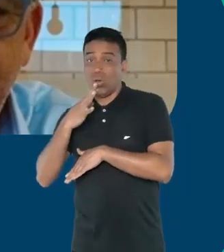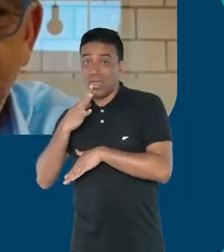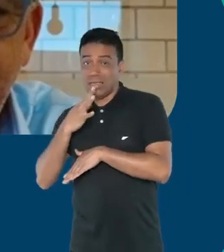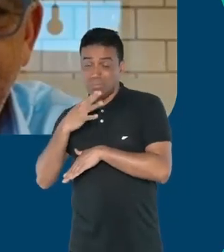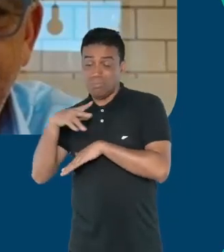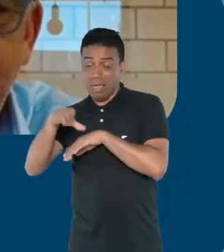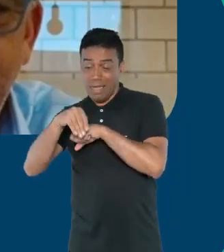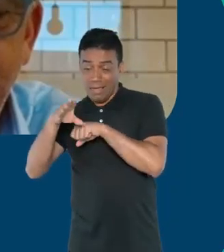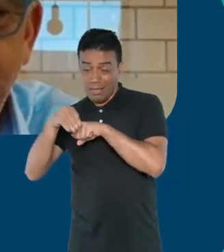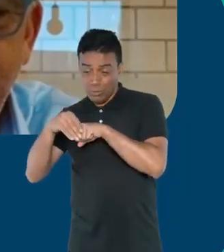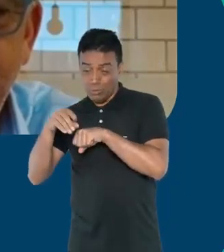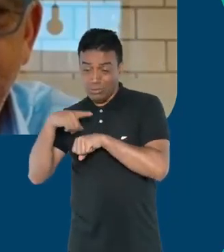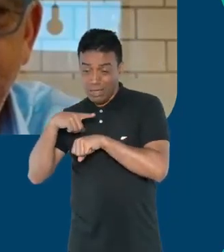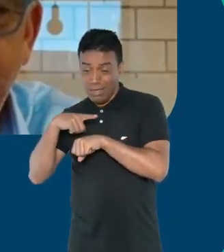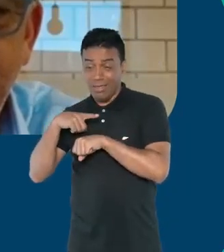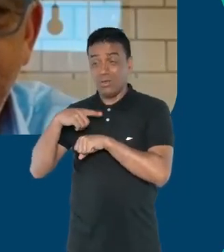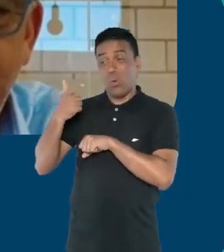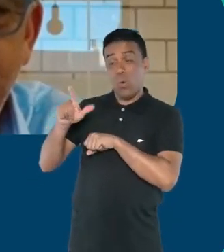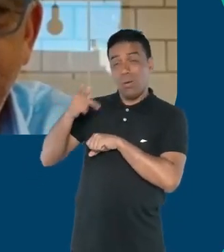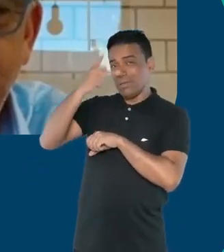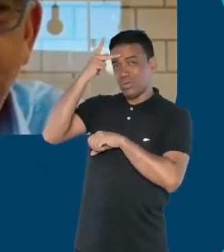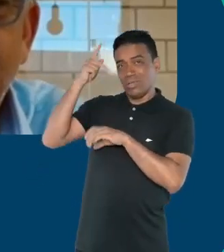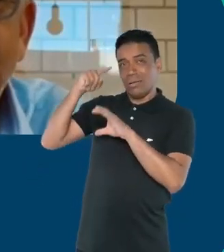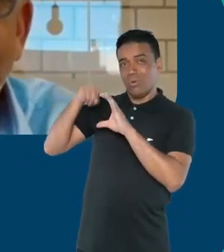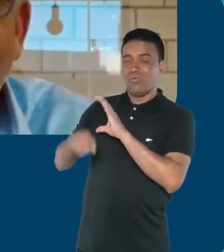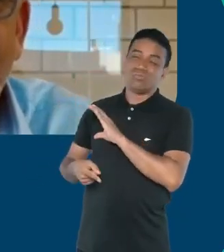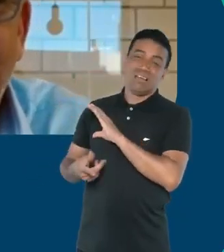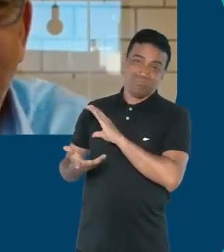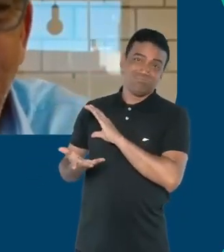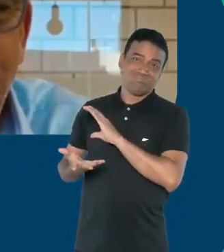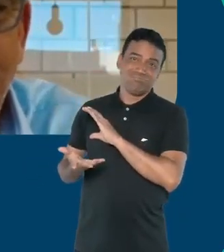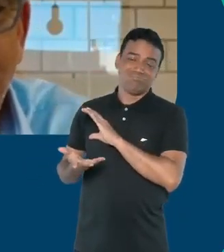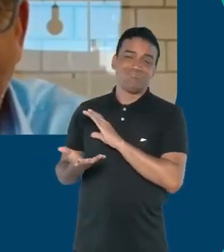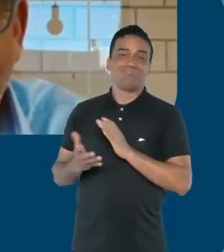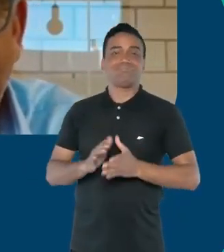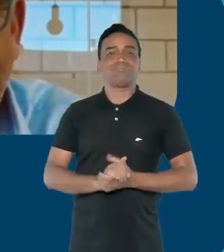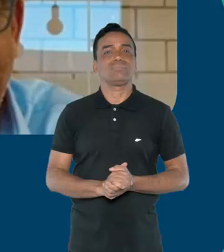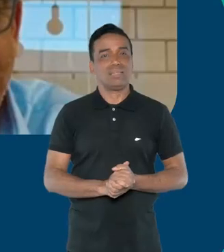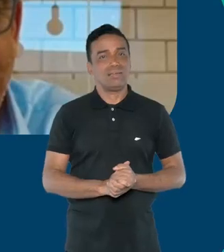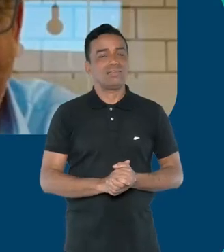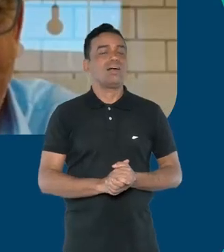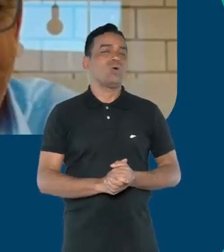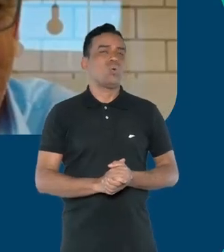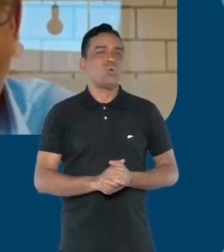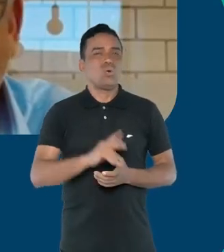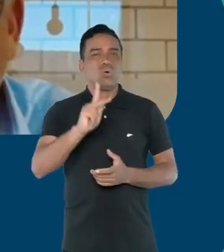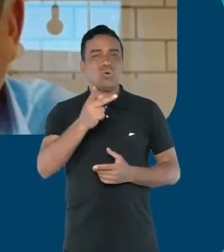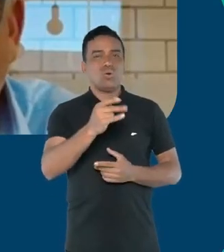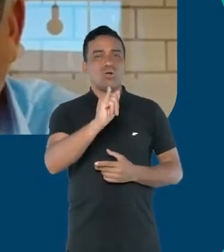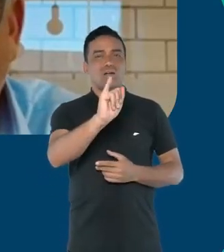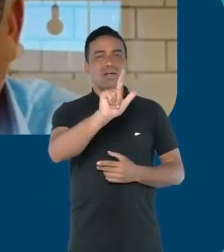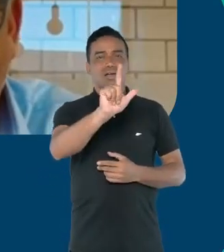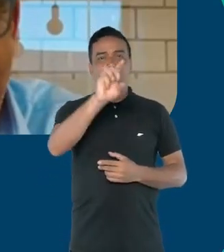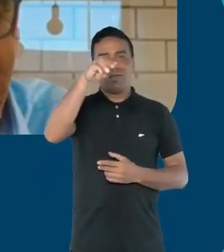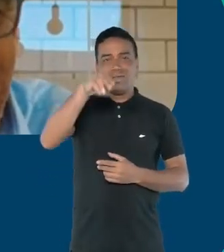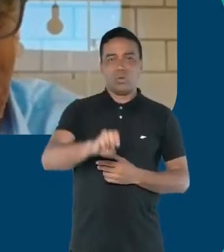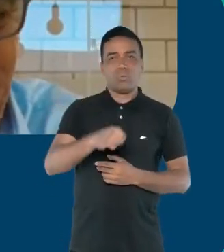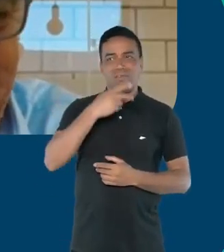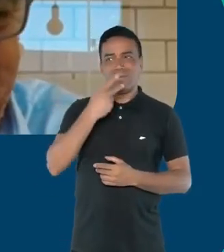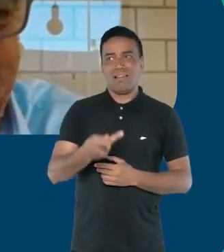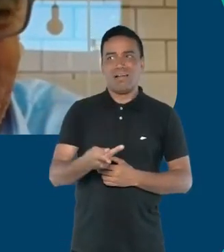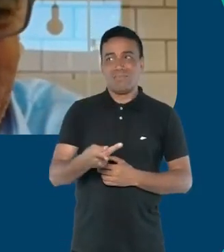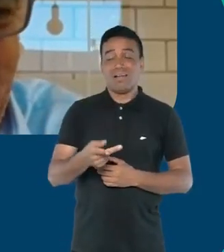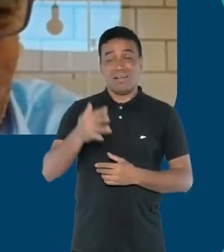quem quer se aprofundar na obra do David Hume. O Hume dizia que a filosofia dele,